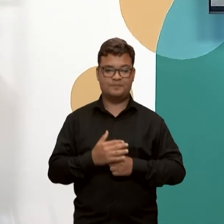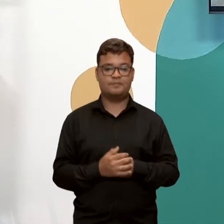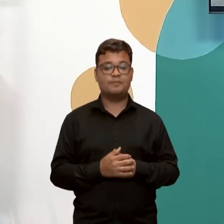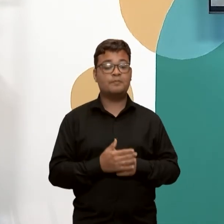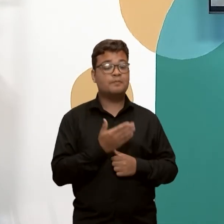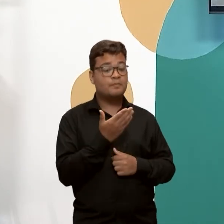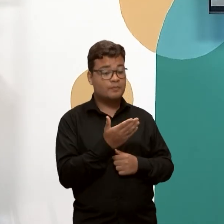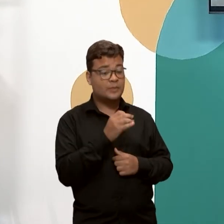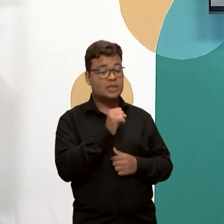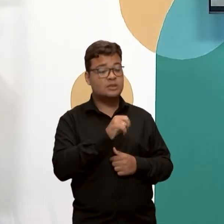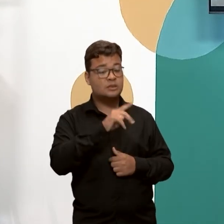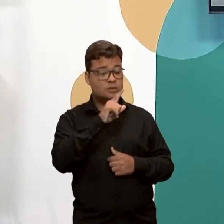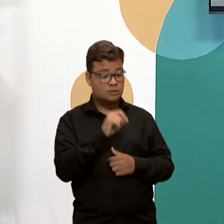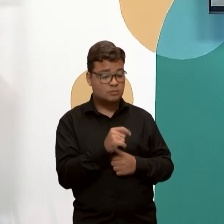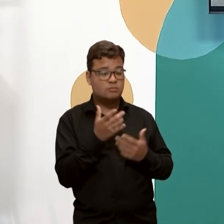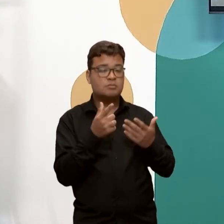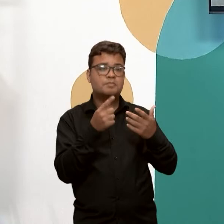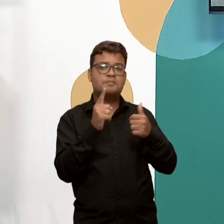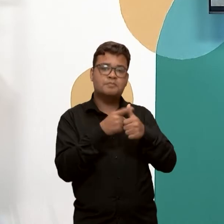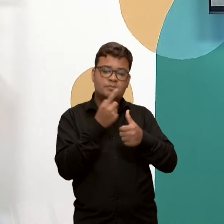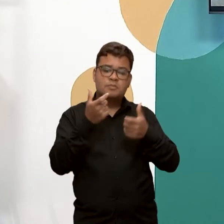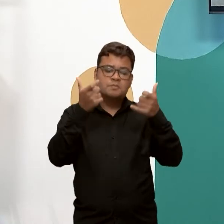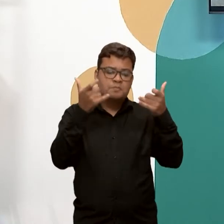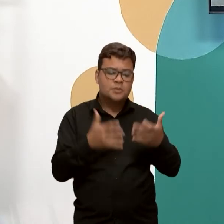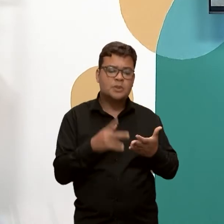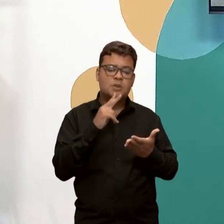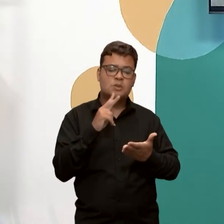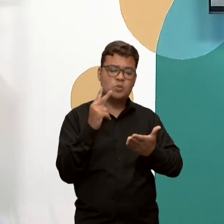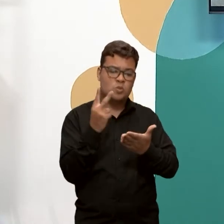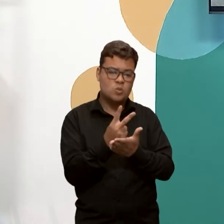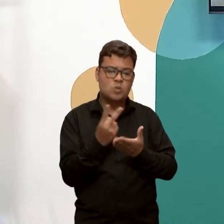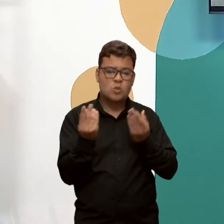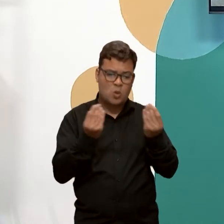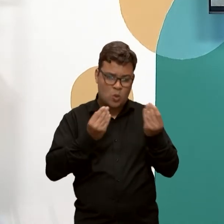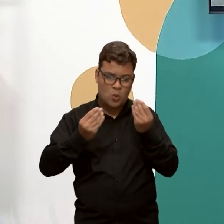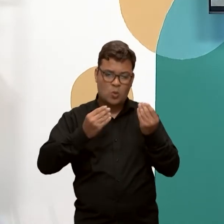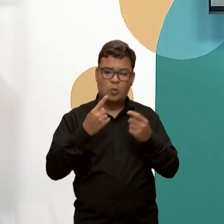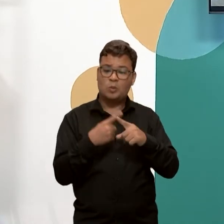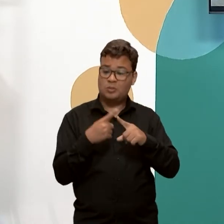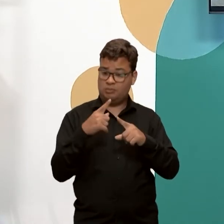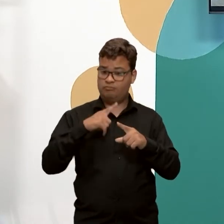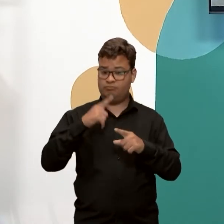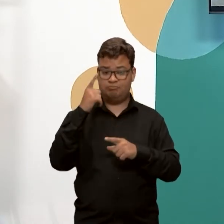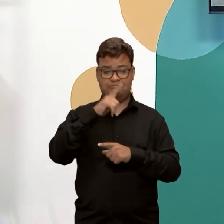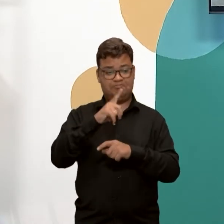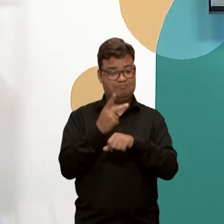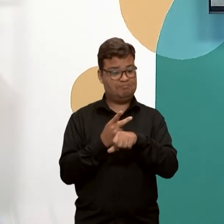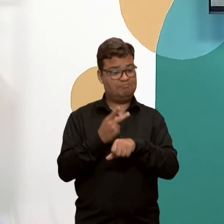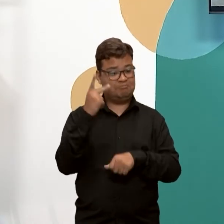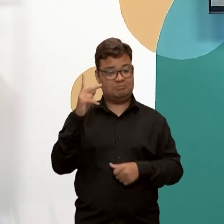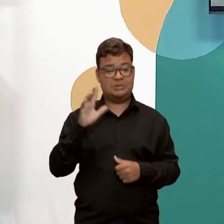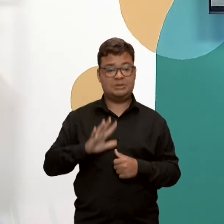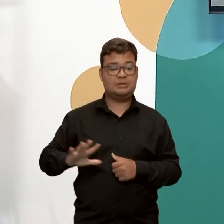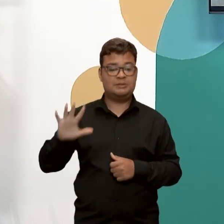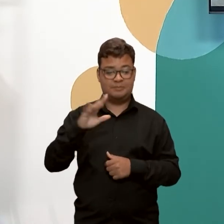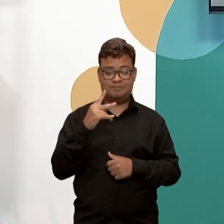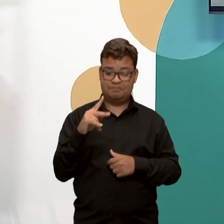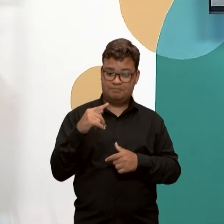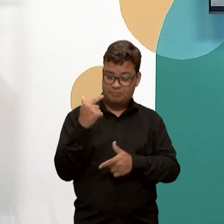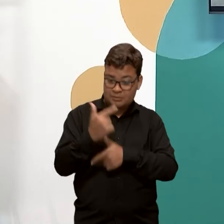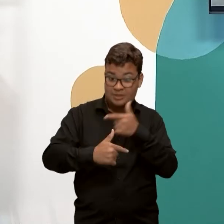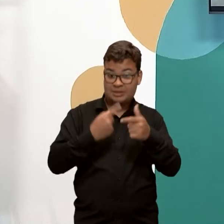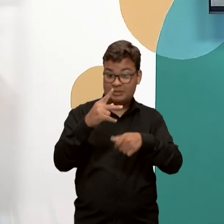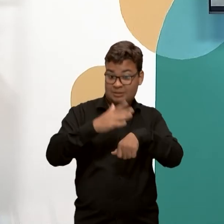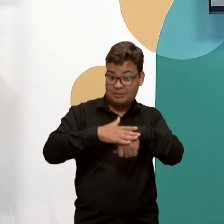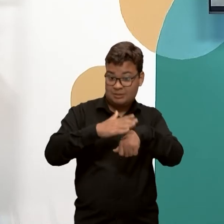Saulo, queria que primeiro você contasse pra gente como é que foi esse reconhecimento, né? Uma premiação nacional, uma obra de autoria sua,